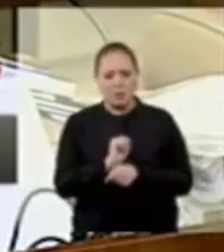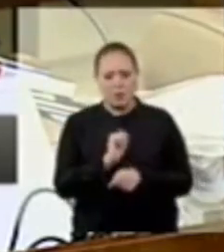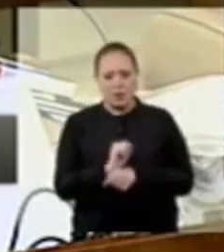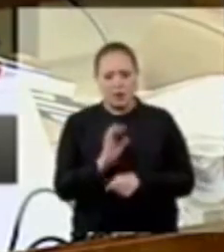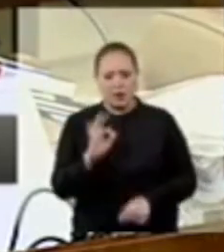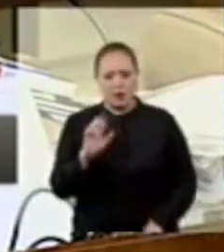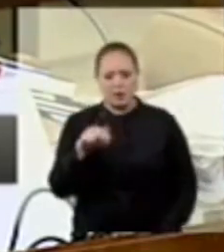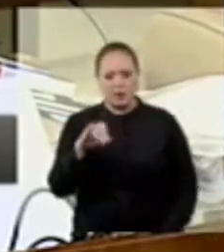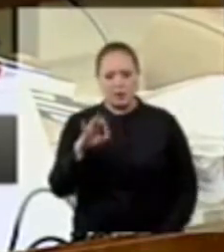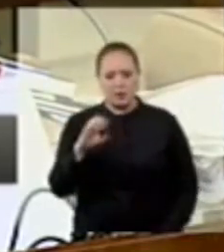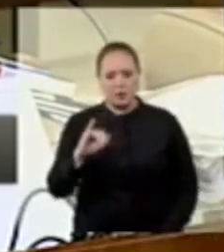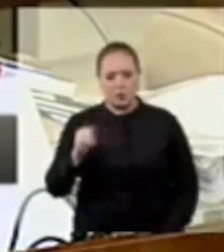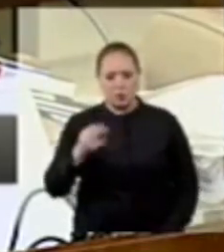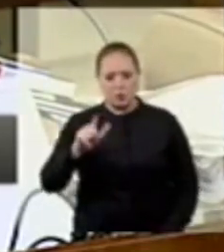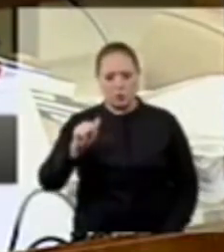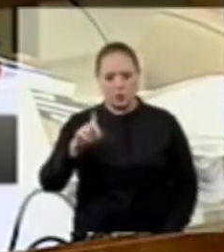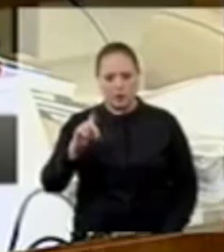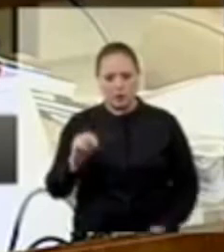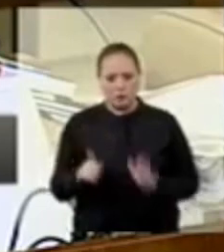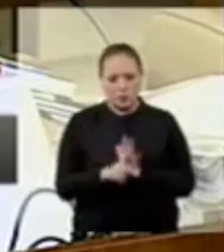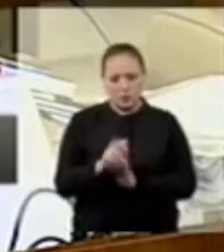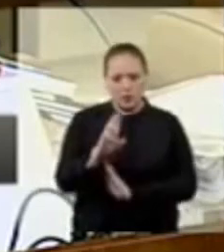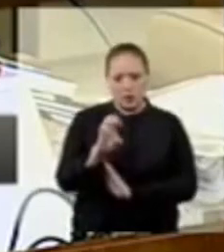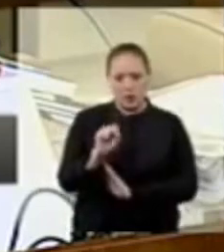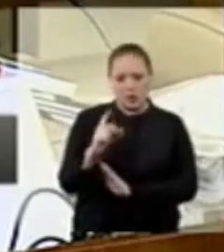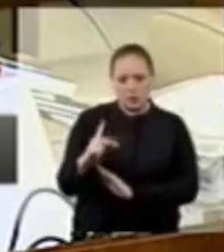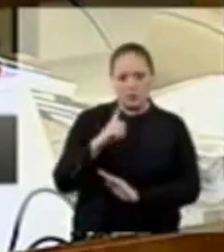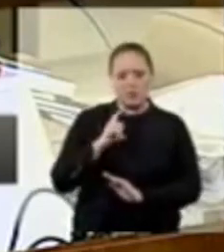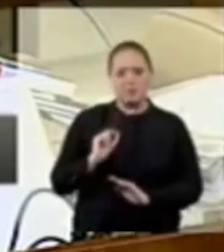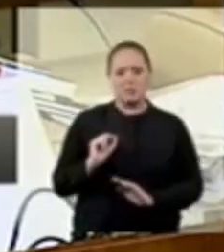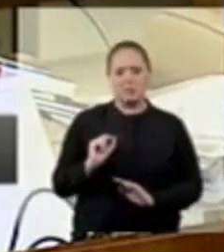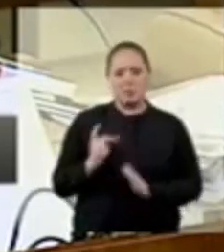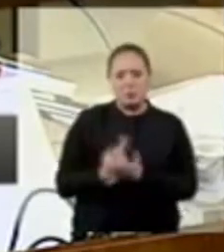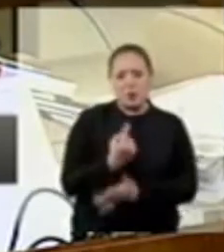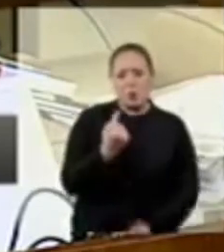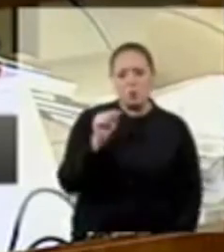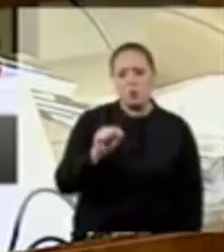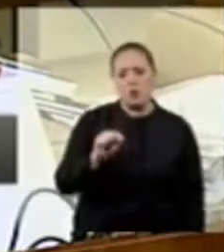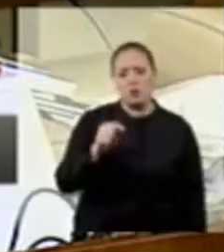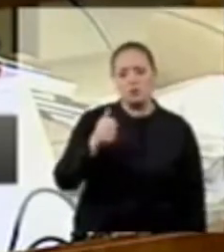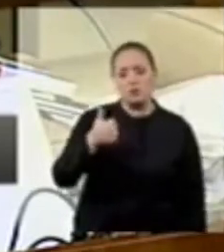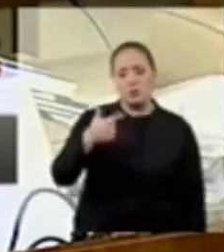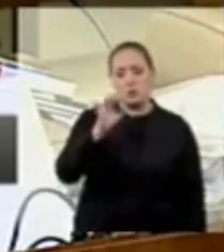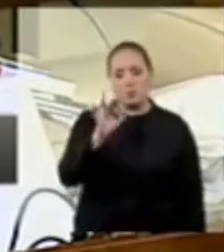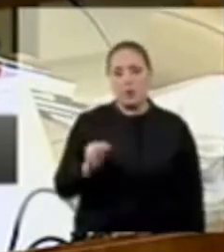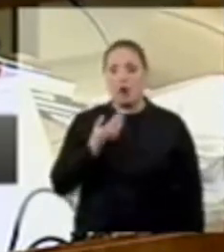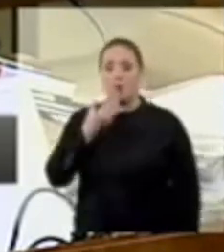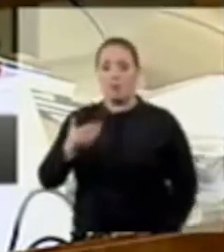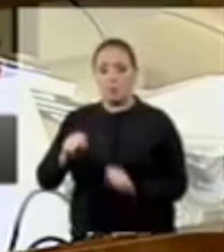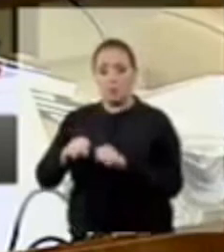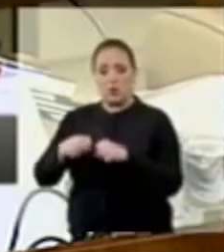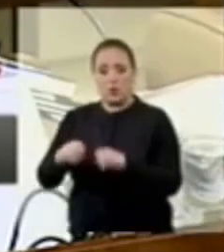de recursos extraordinário produz um impacto de 1,12 por cento em favor da defesa sendo que